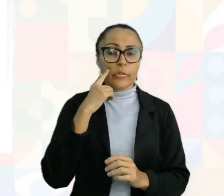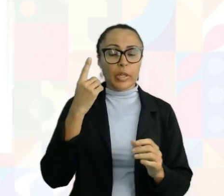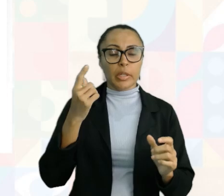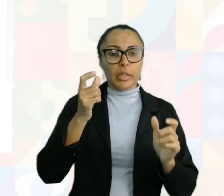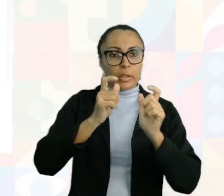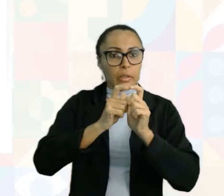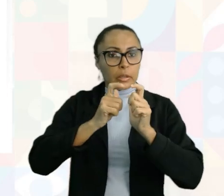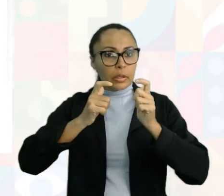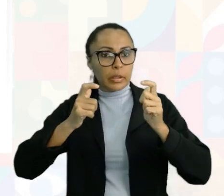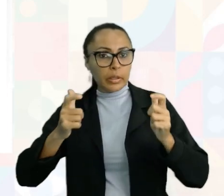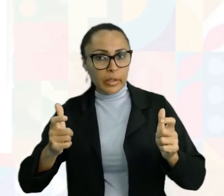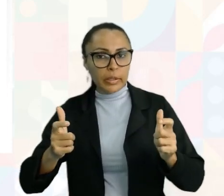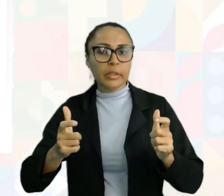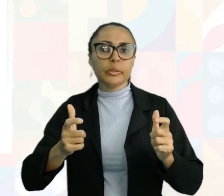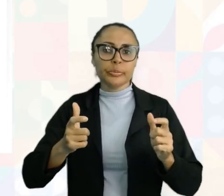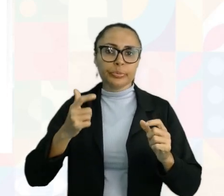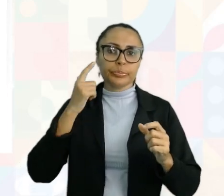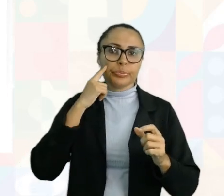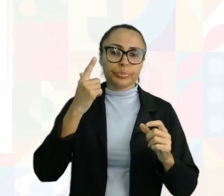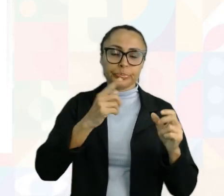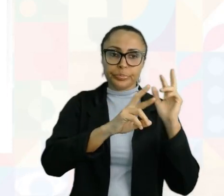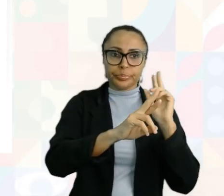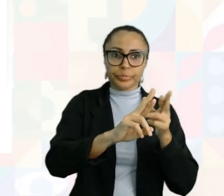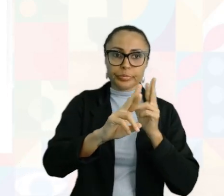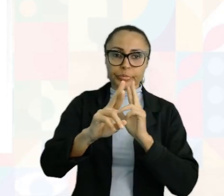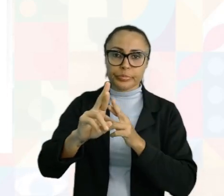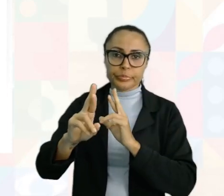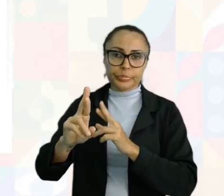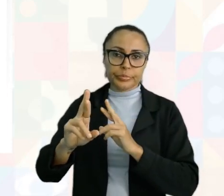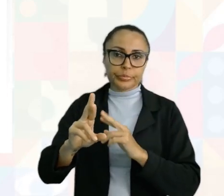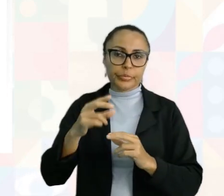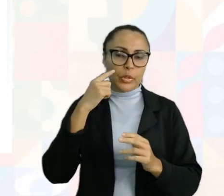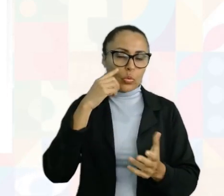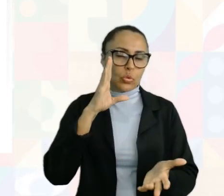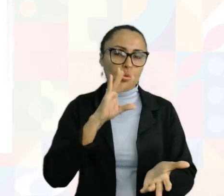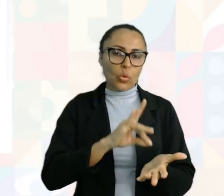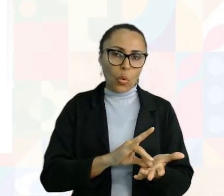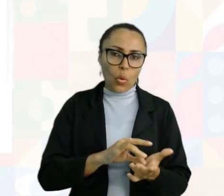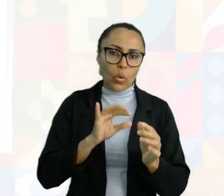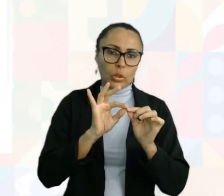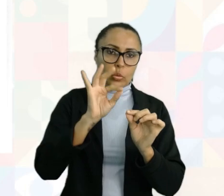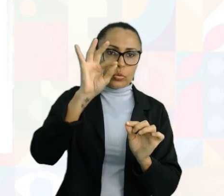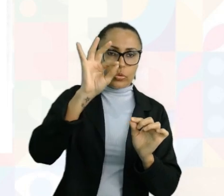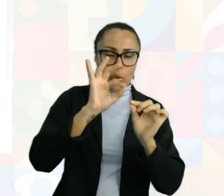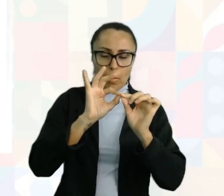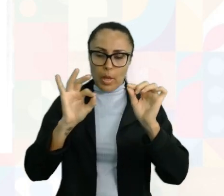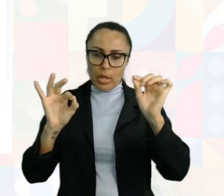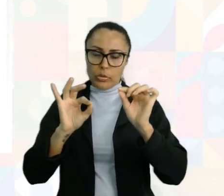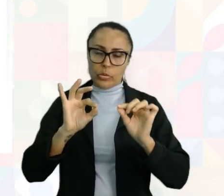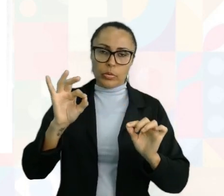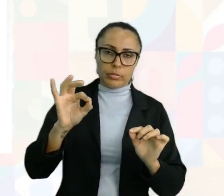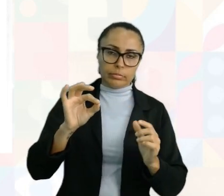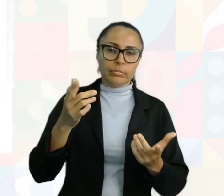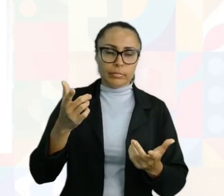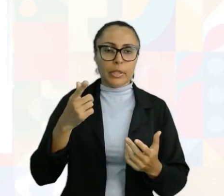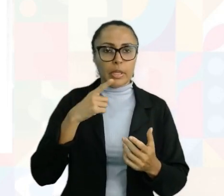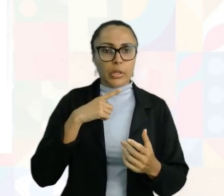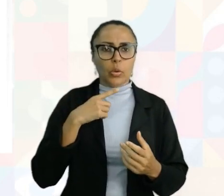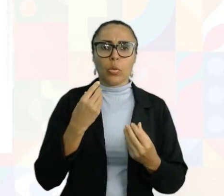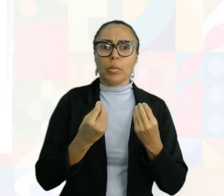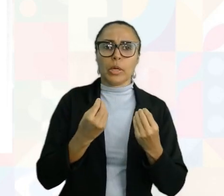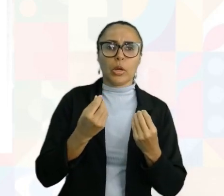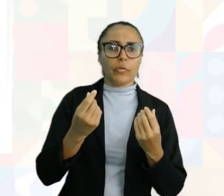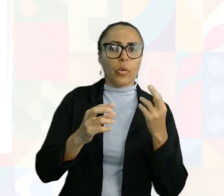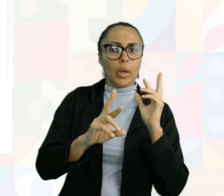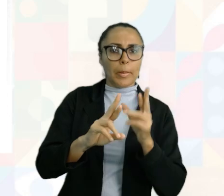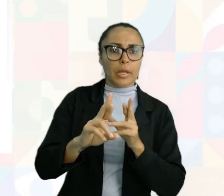grandeza, né? de formas de representação de sólidos geométricos num plano. Quer dizer, eu tenho o sólido, como é que eu vou